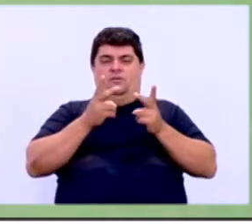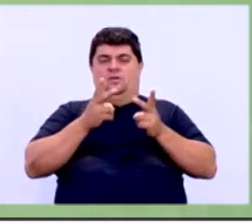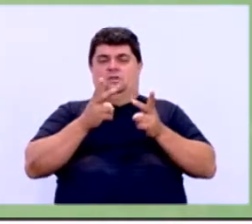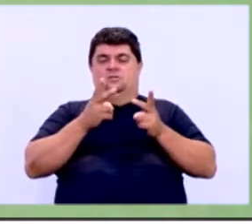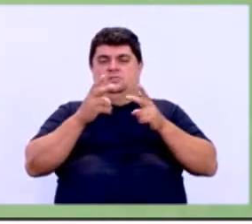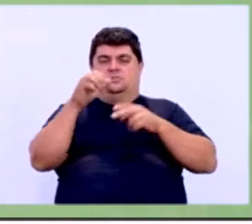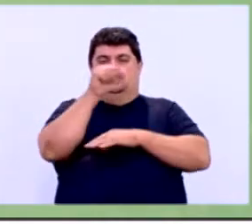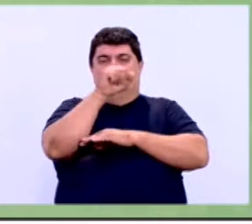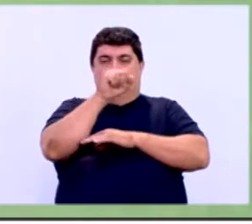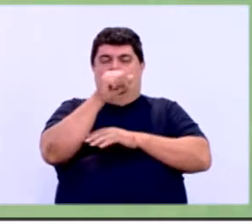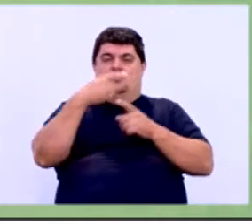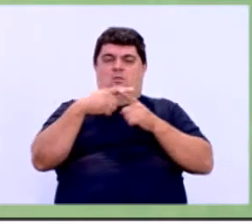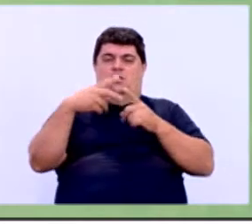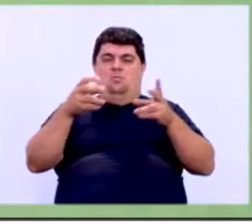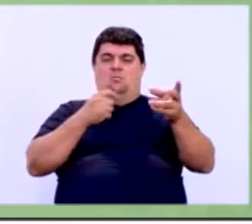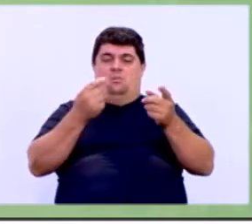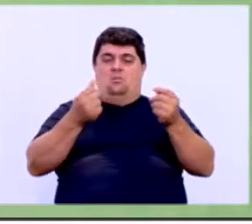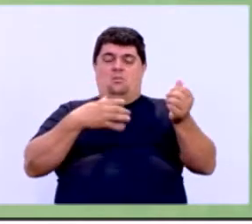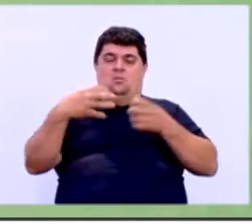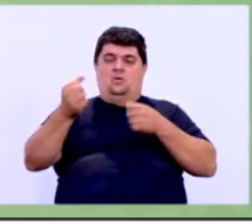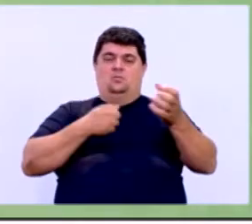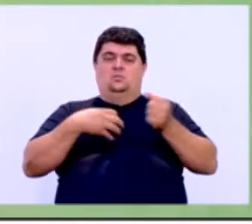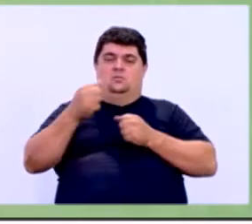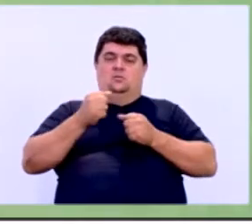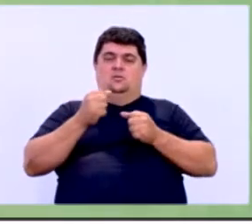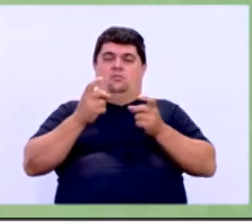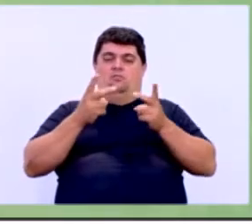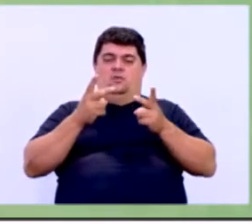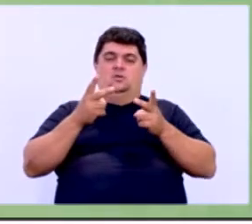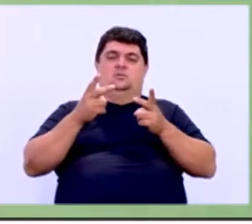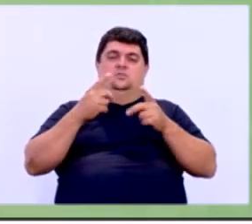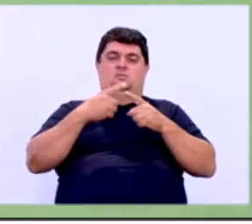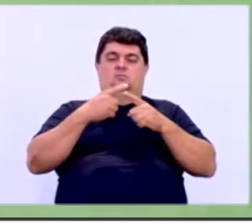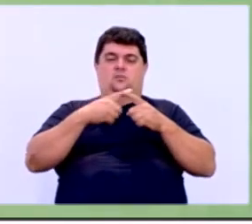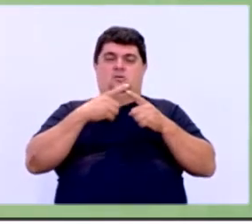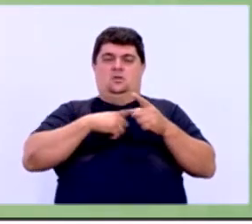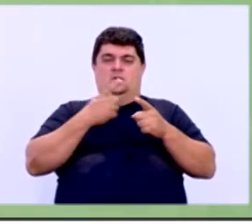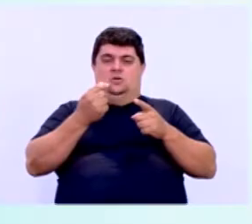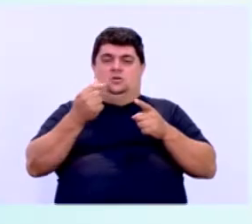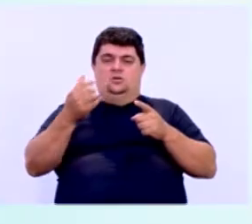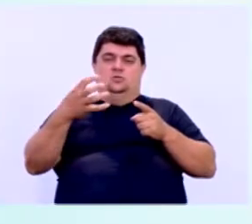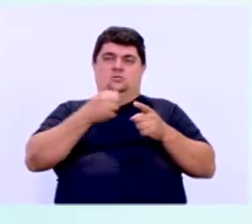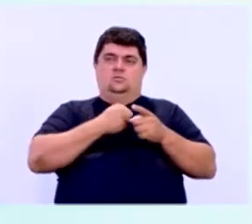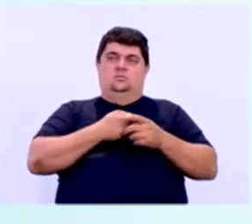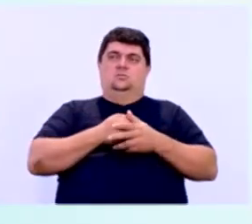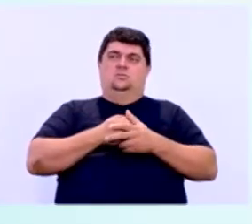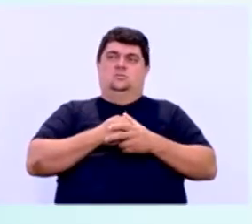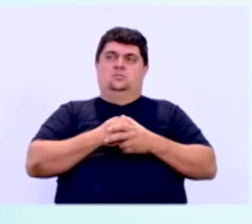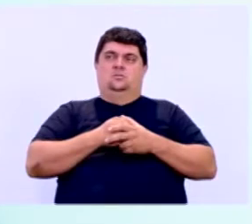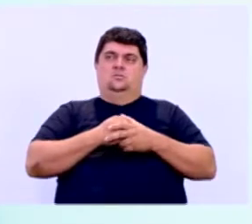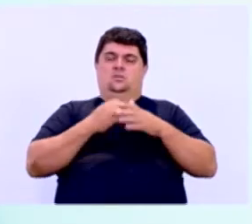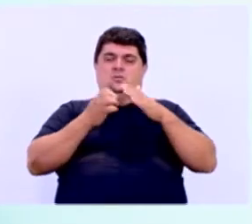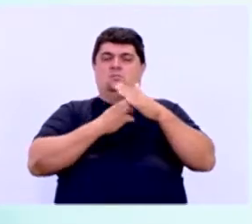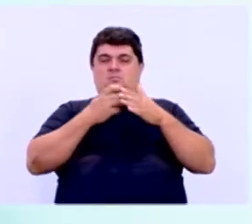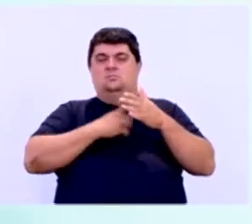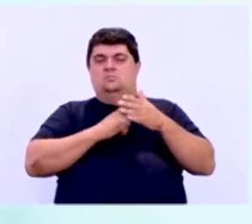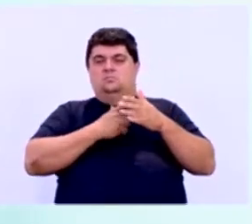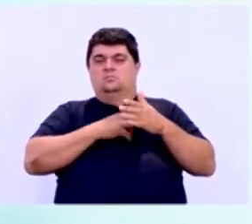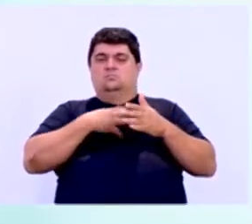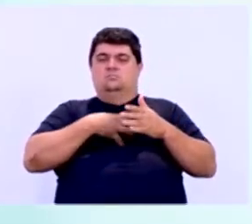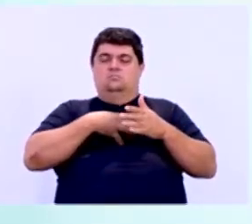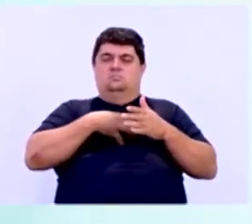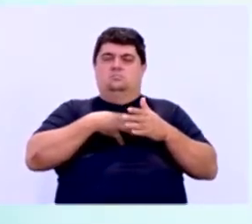veículos para poder obter recursos. Acabam vendendo prédios para poder obter recurso financeiro. Então a empresa, em algum momento, ela